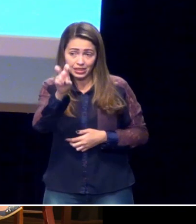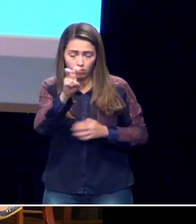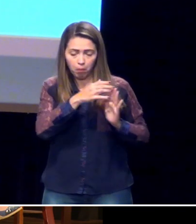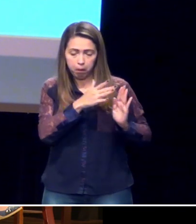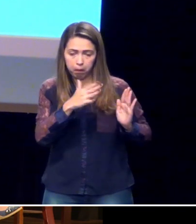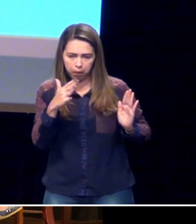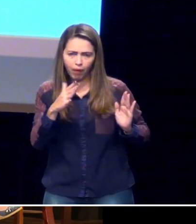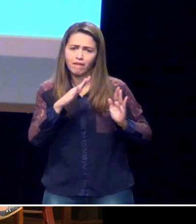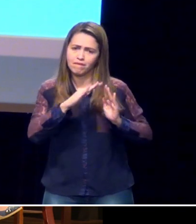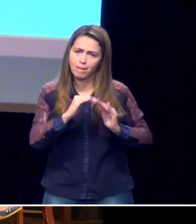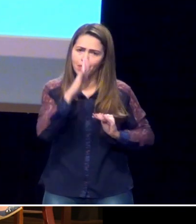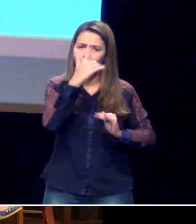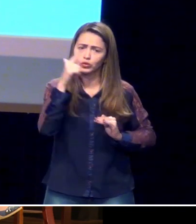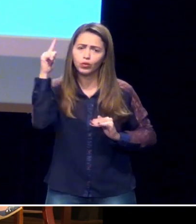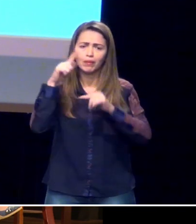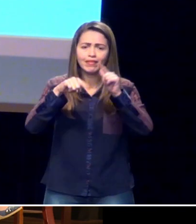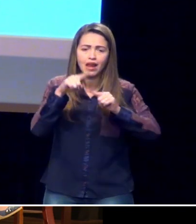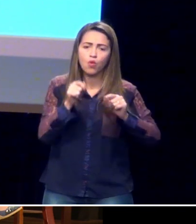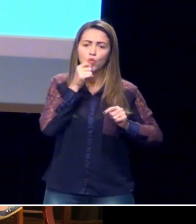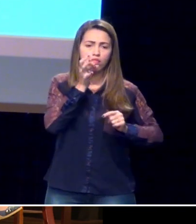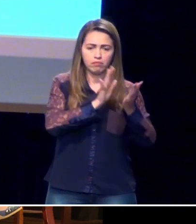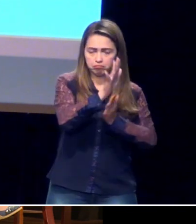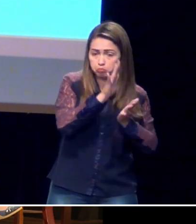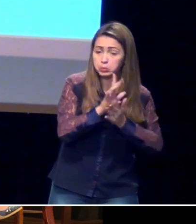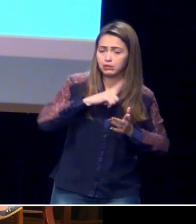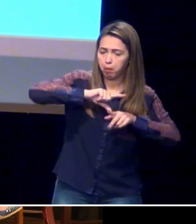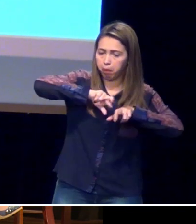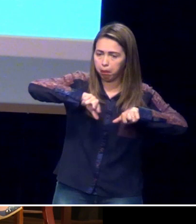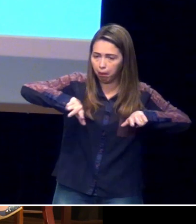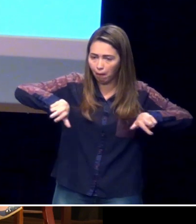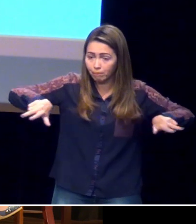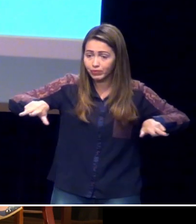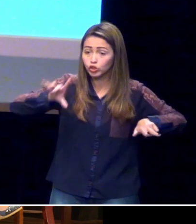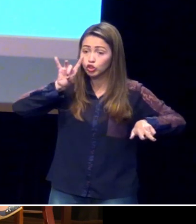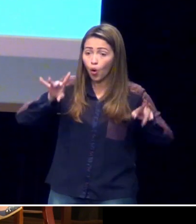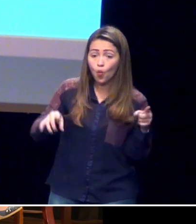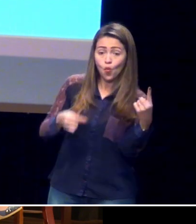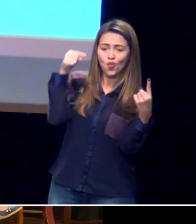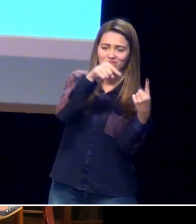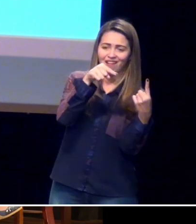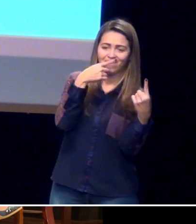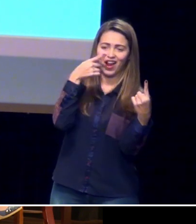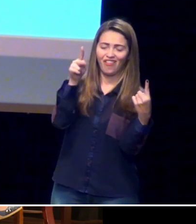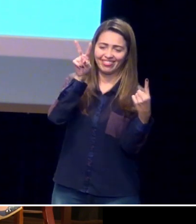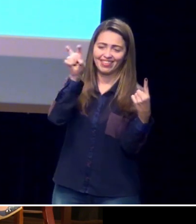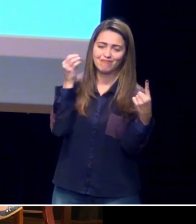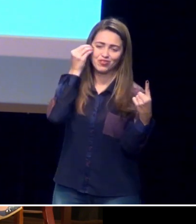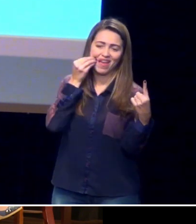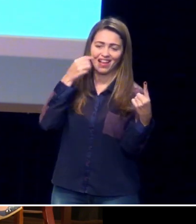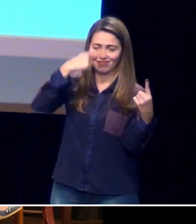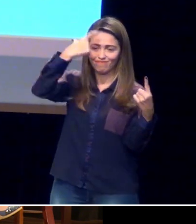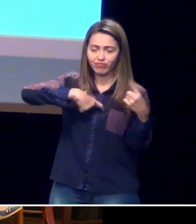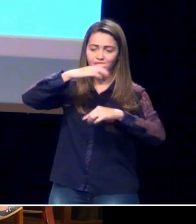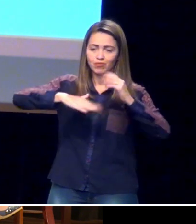1965, fora os escritos que não foram publicados, só uma, ele relatou a sua experiência como educador.